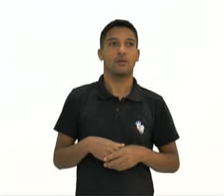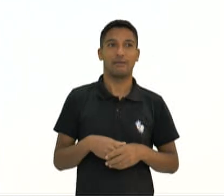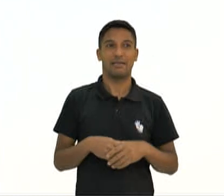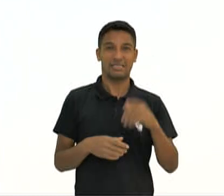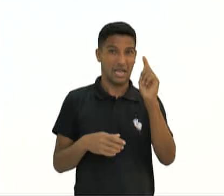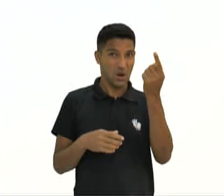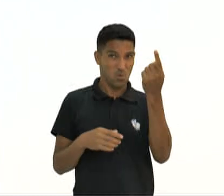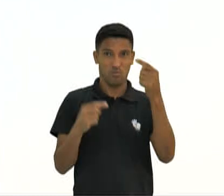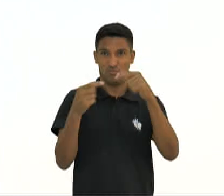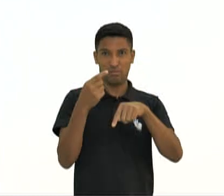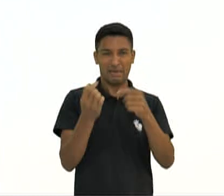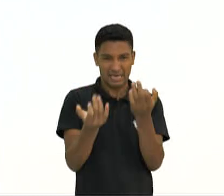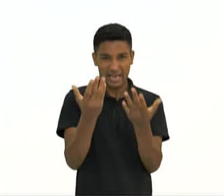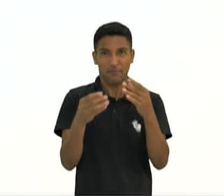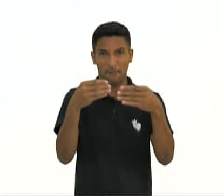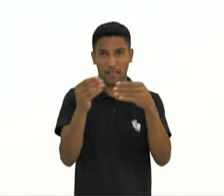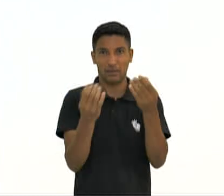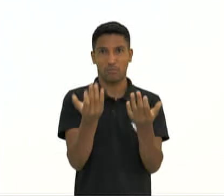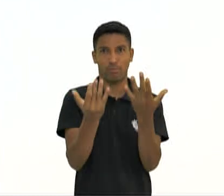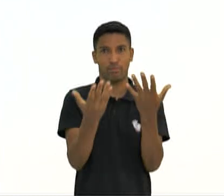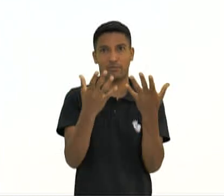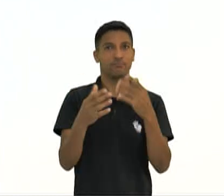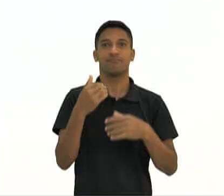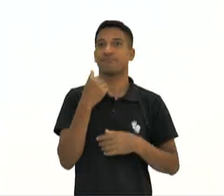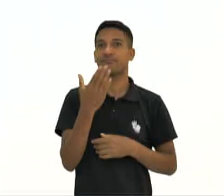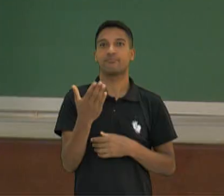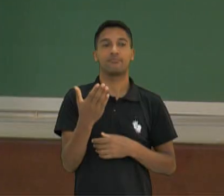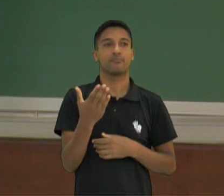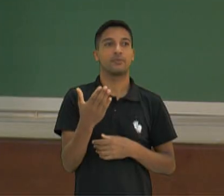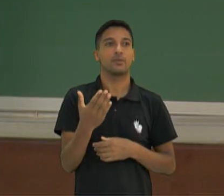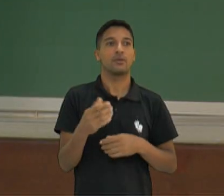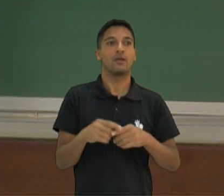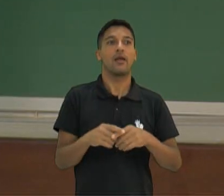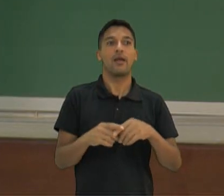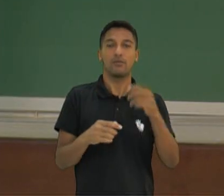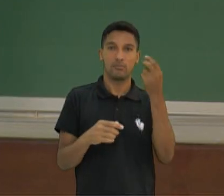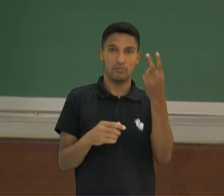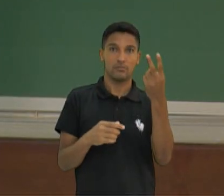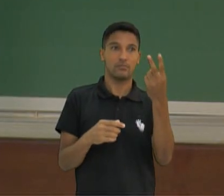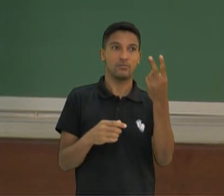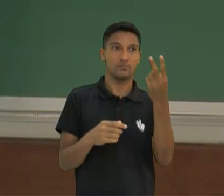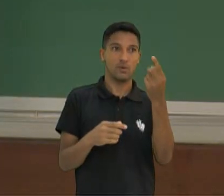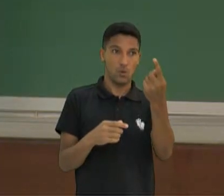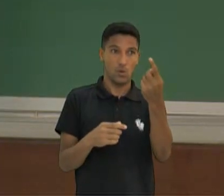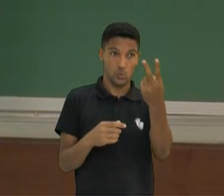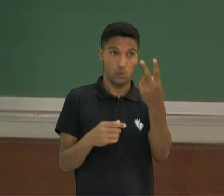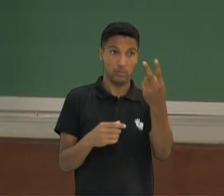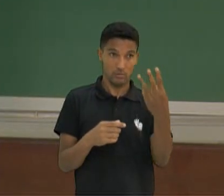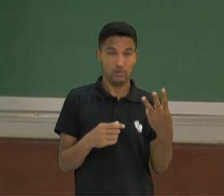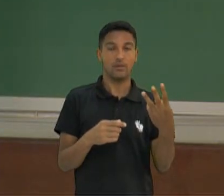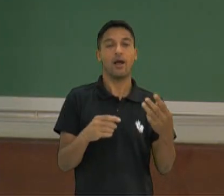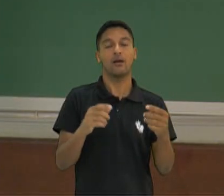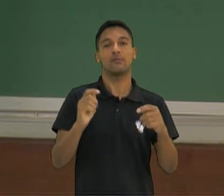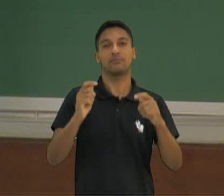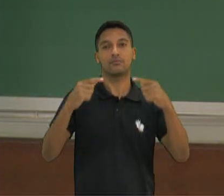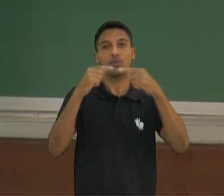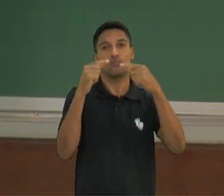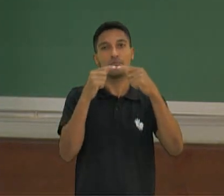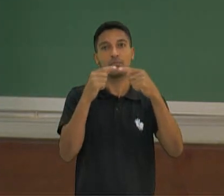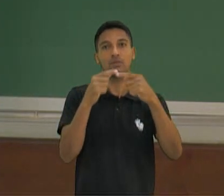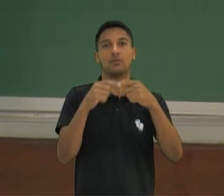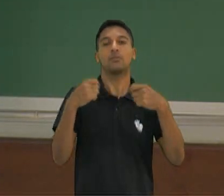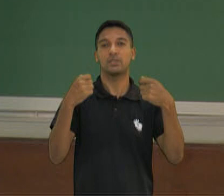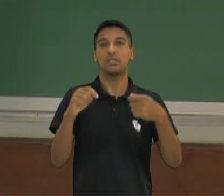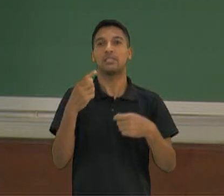vai fazer benefício nenhum. Logicamente, os 2 outros itens, sim, farão muito a diferença. Outra